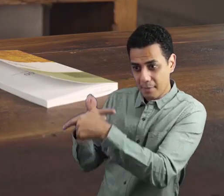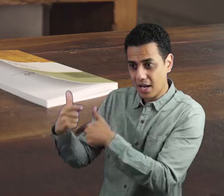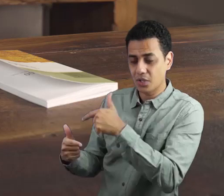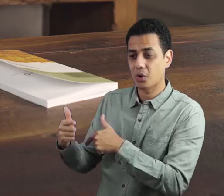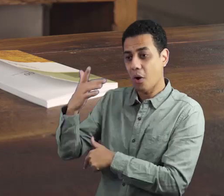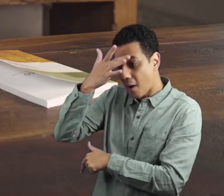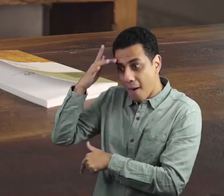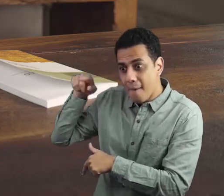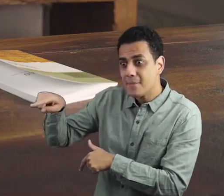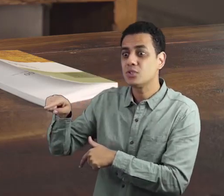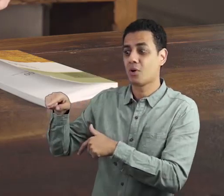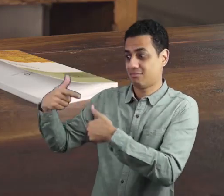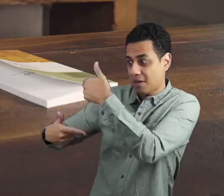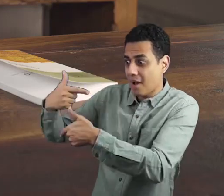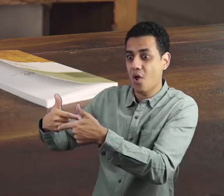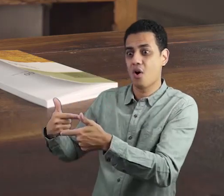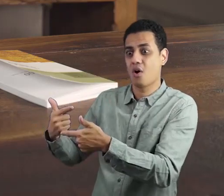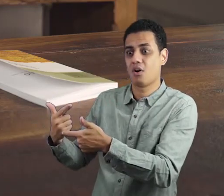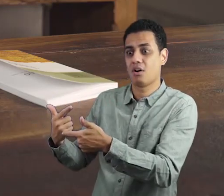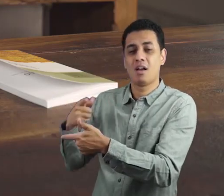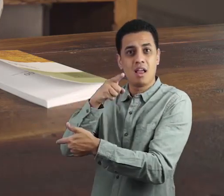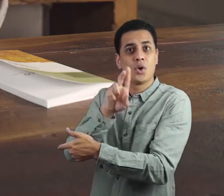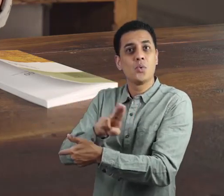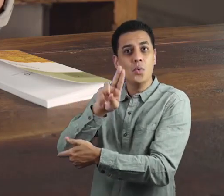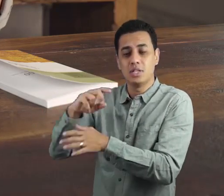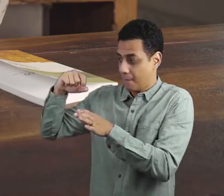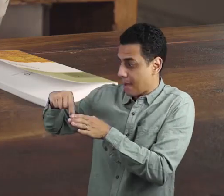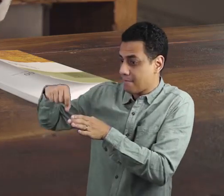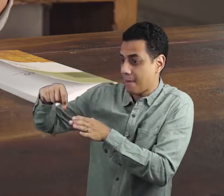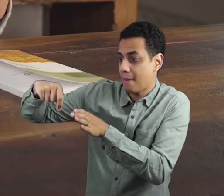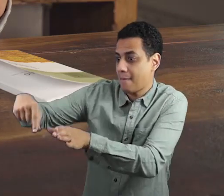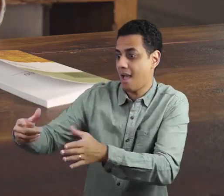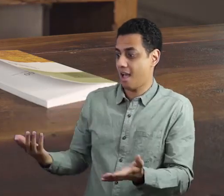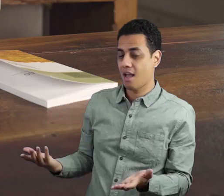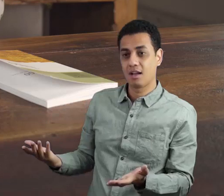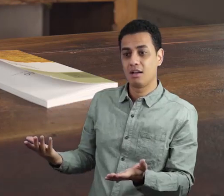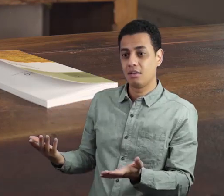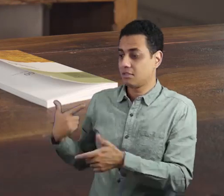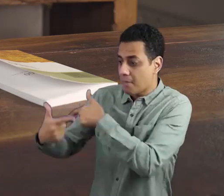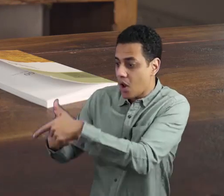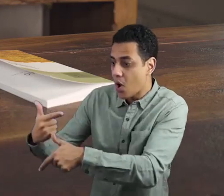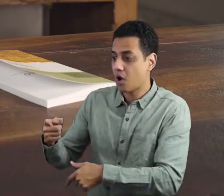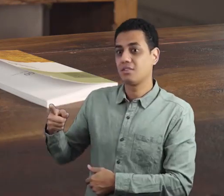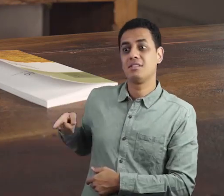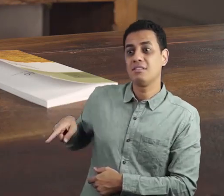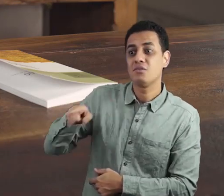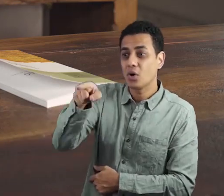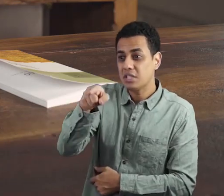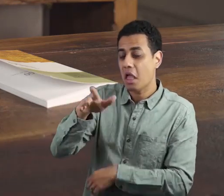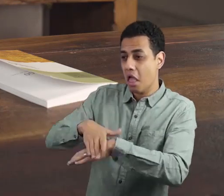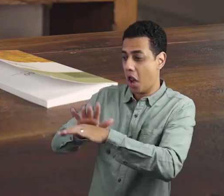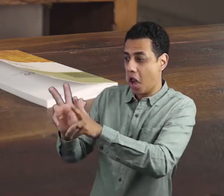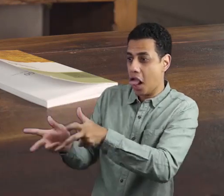do campo e homens que tinham campos, e eles começavam então a ceifar nos seus próprios campos, e